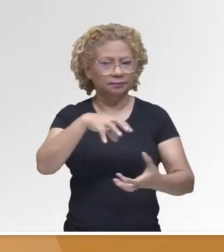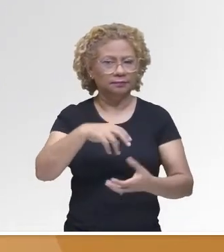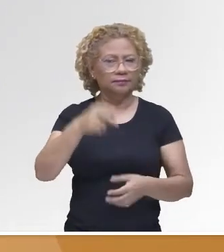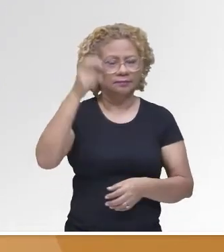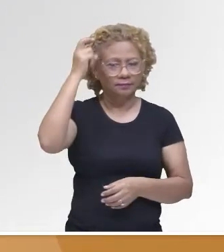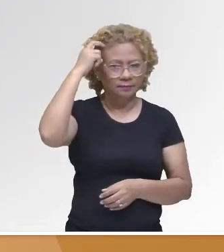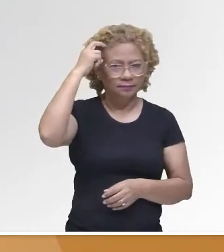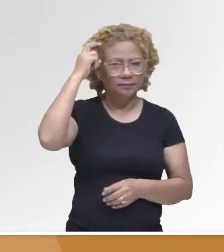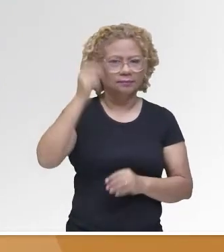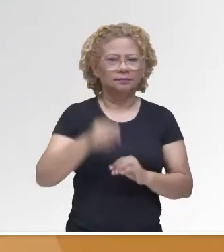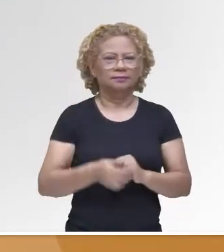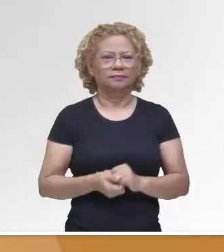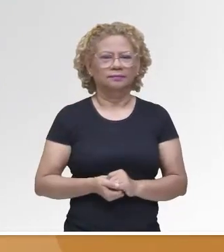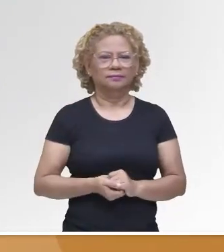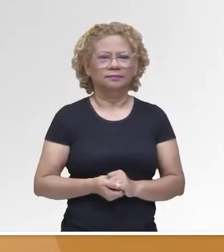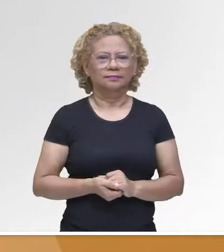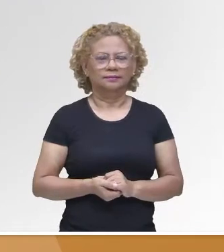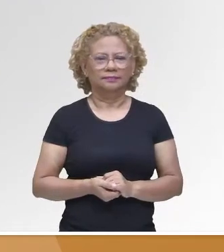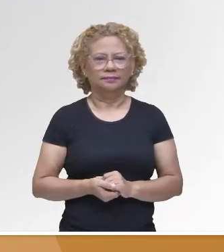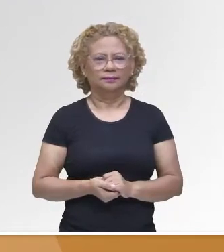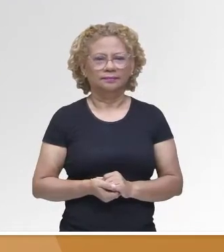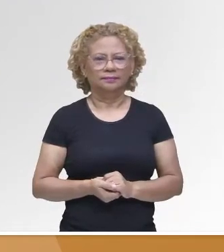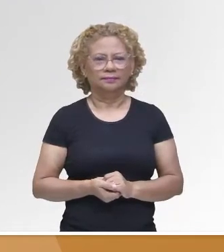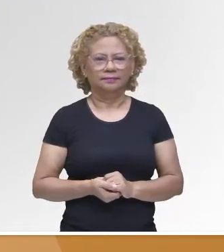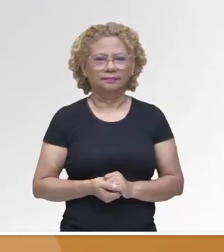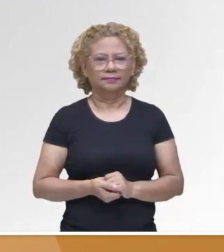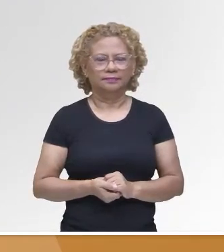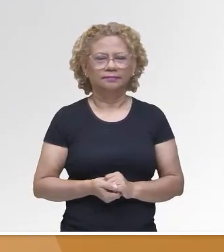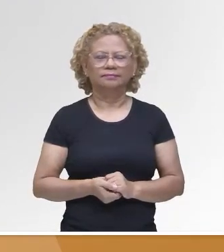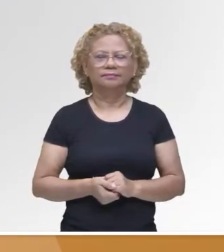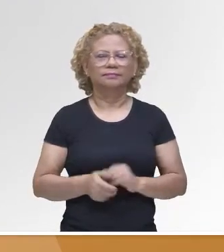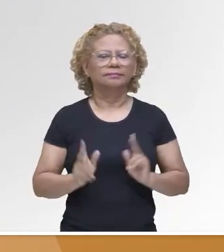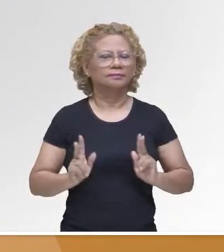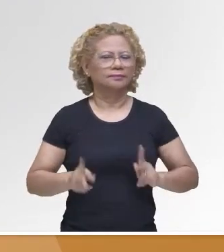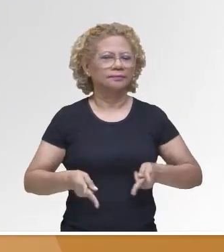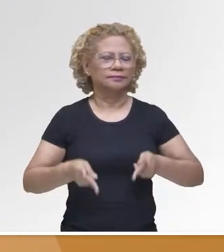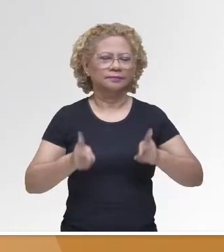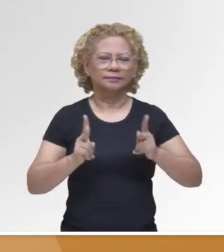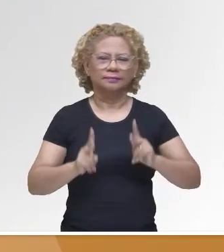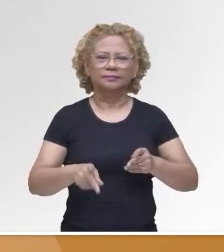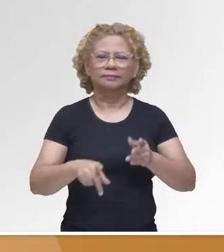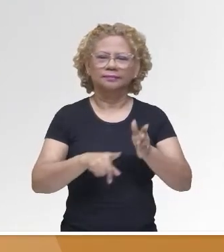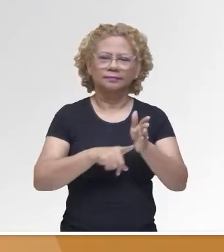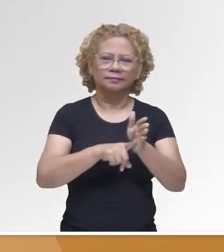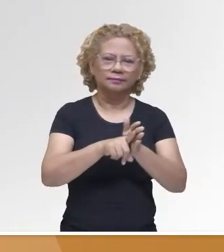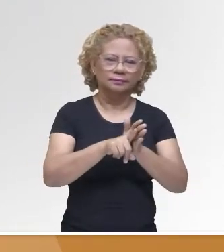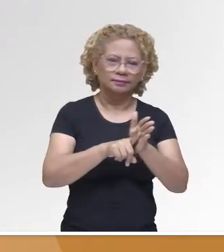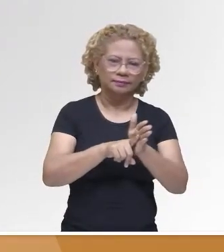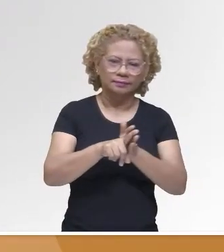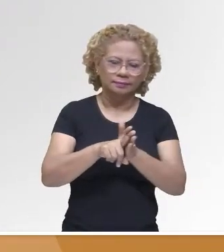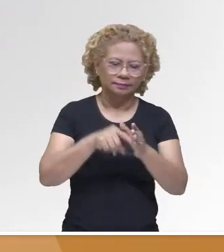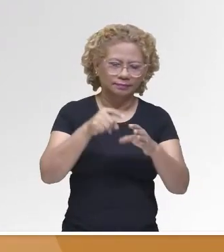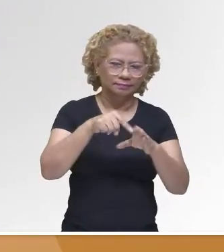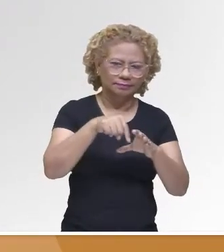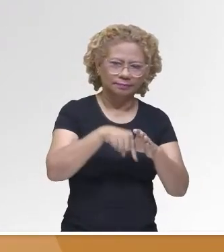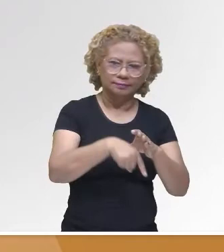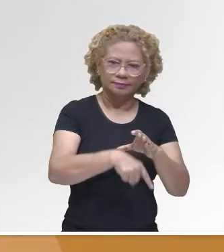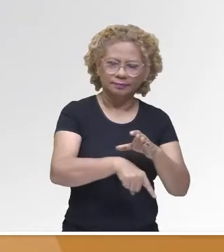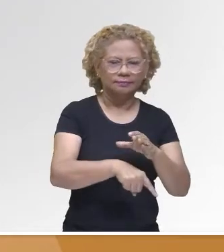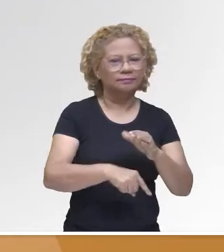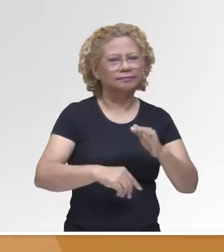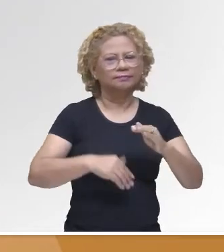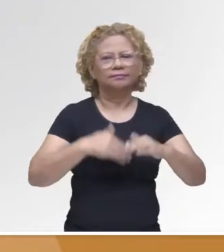as coisas. Então, nós estamos sempre nessa busca da pesquisa, né? Da